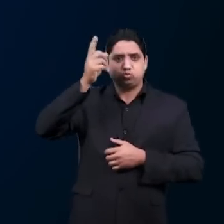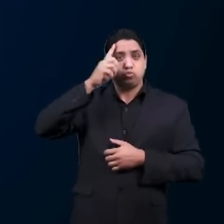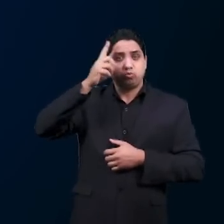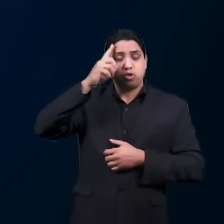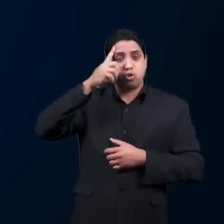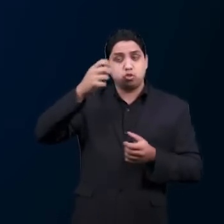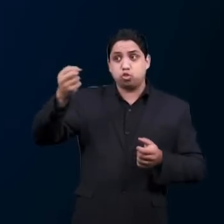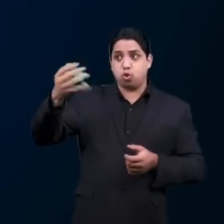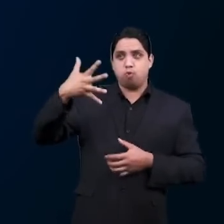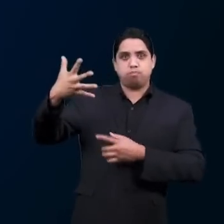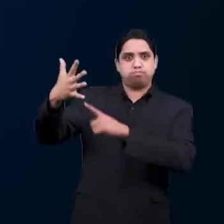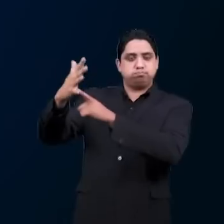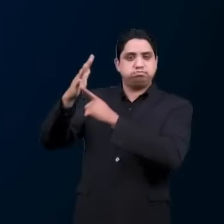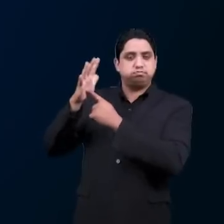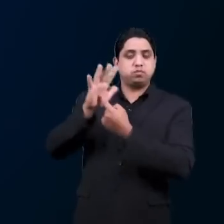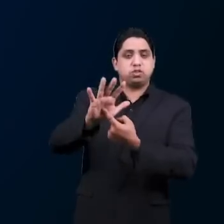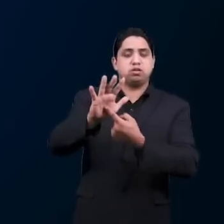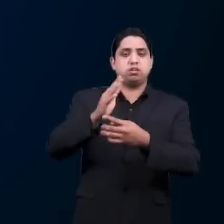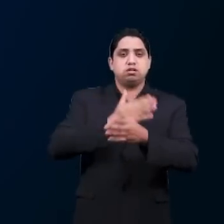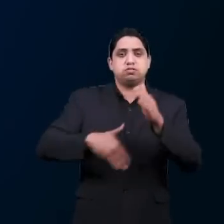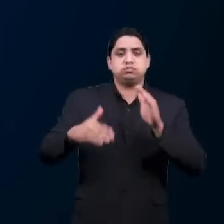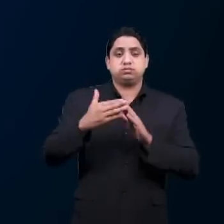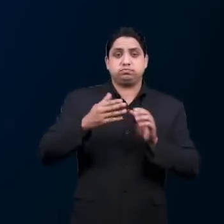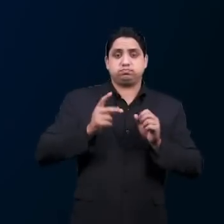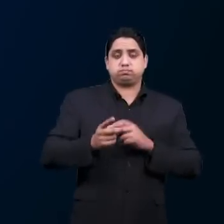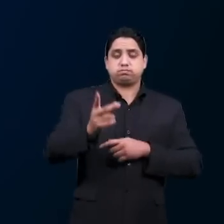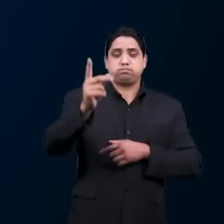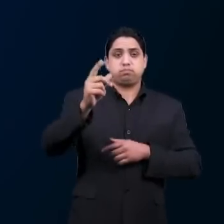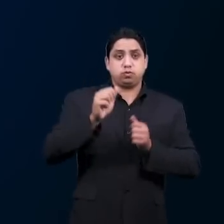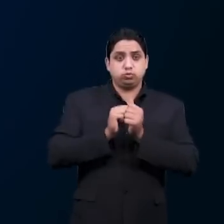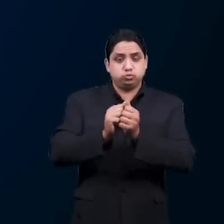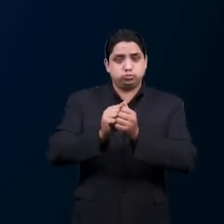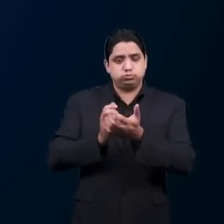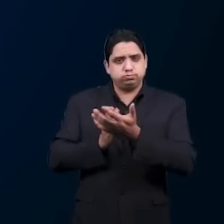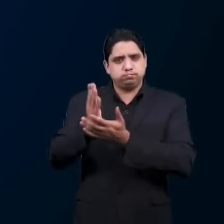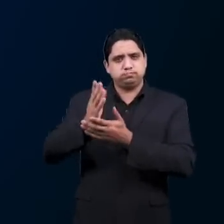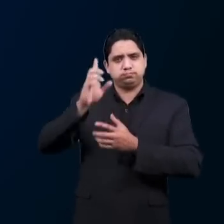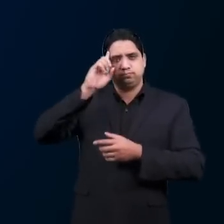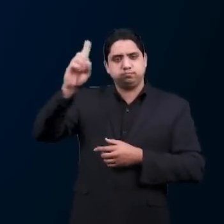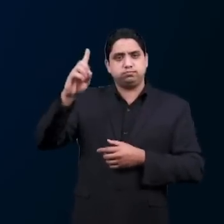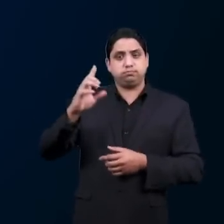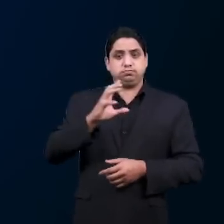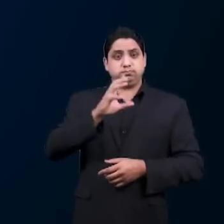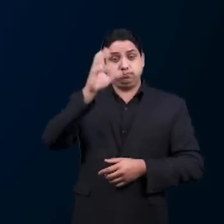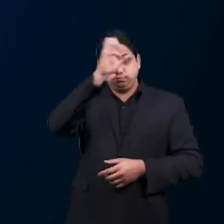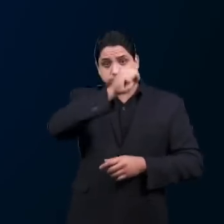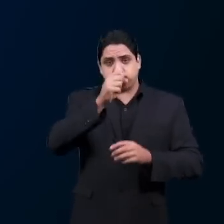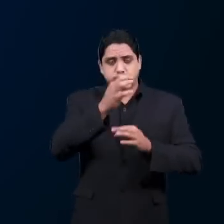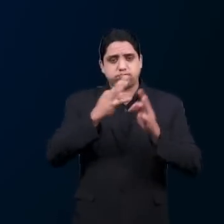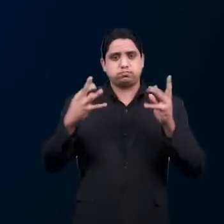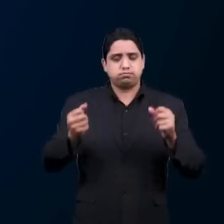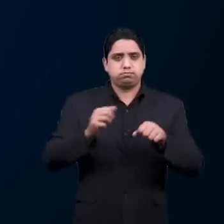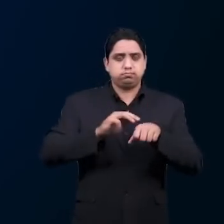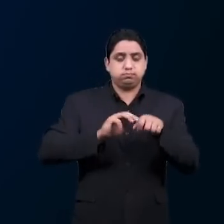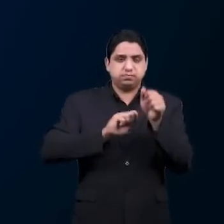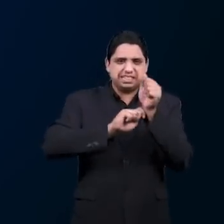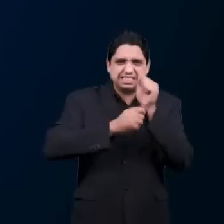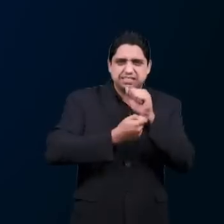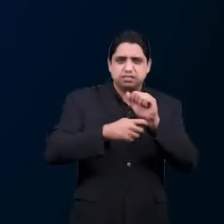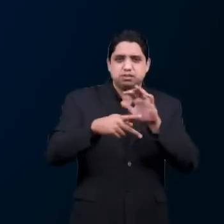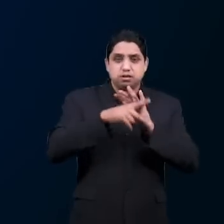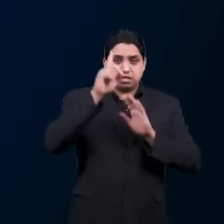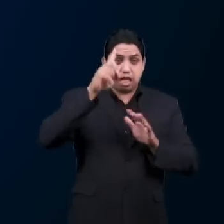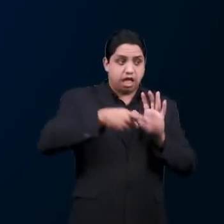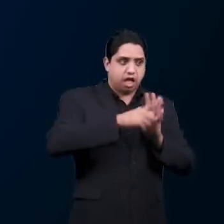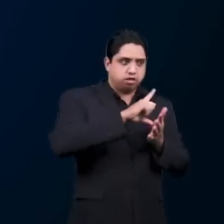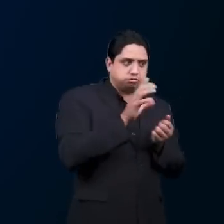que é da eternidade, aquilo que é o caminhar com Deus, e o aprender daquilo que são os mistérios de Deus que antes nos estavam